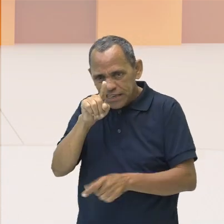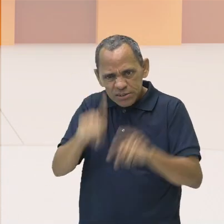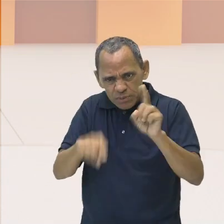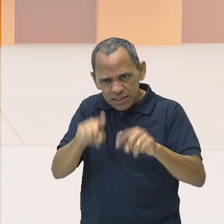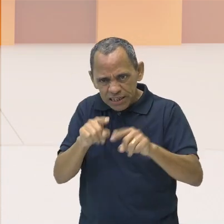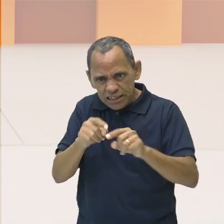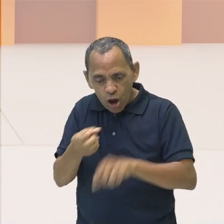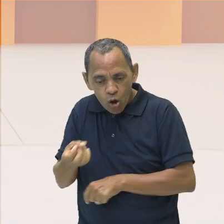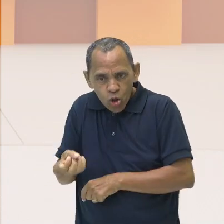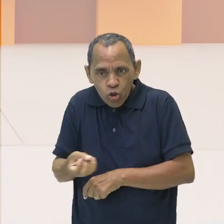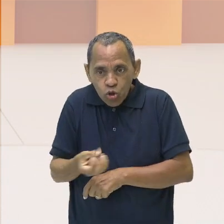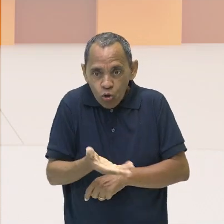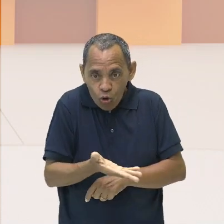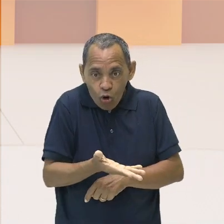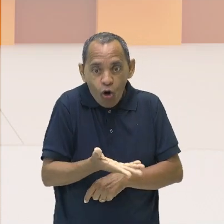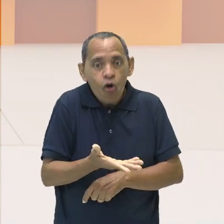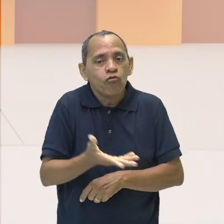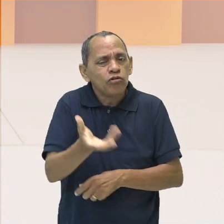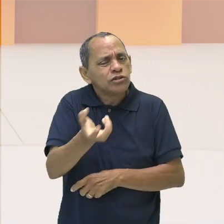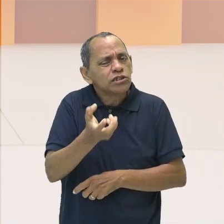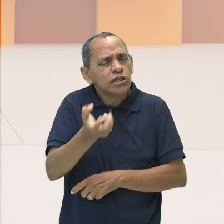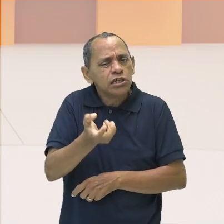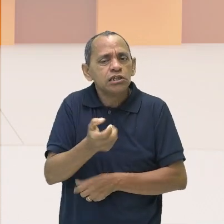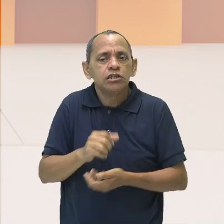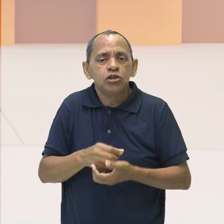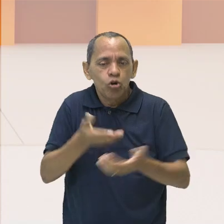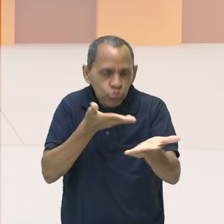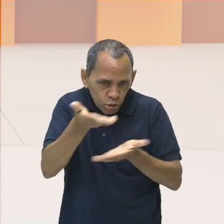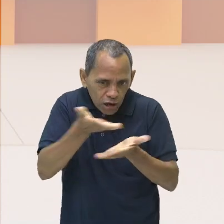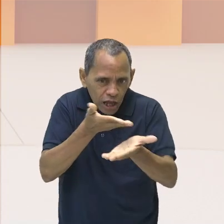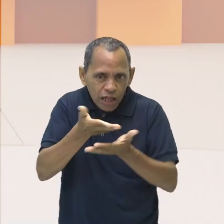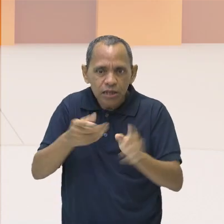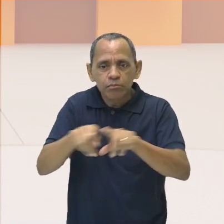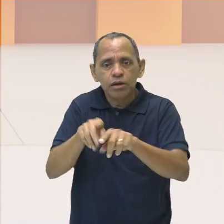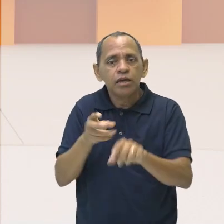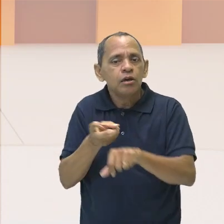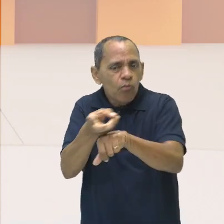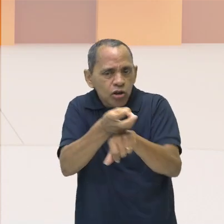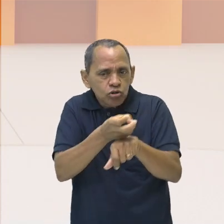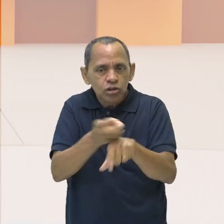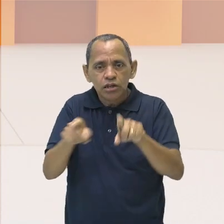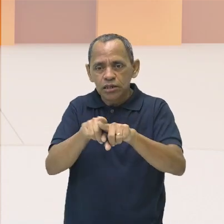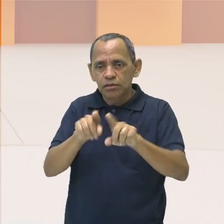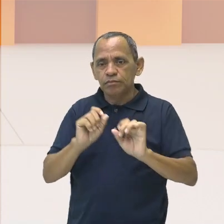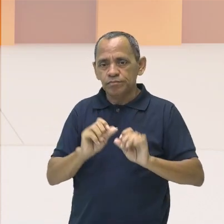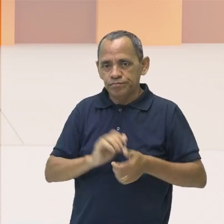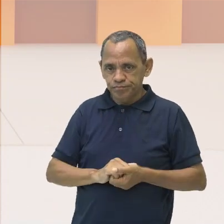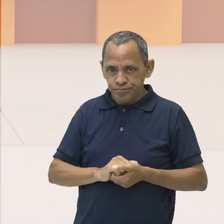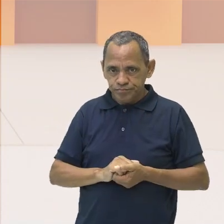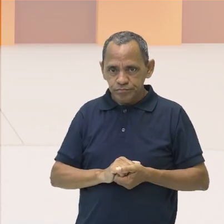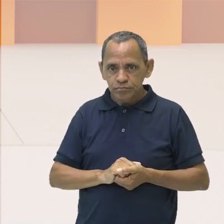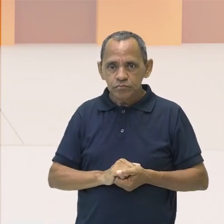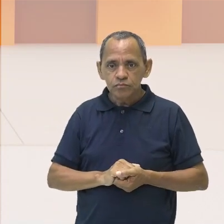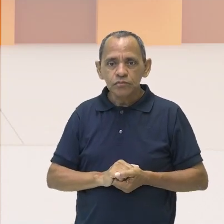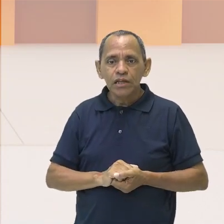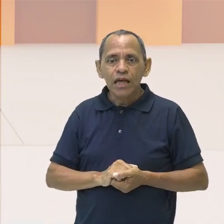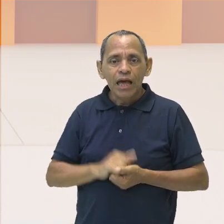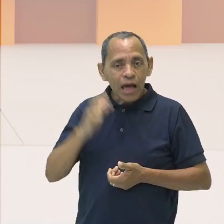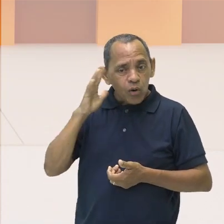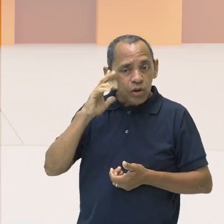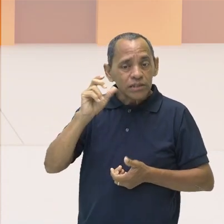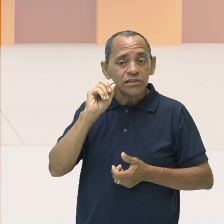momento, né, para extrair, melhor dizendo, né, o pau-brasil. E isso vai ocasionar